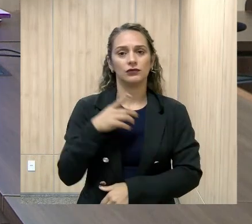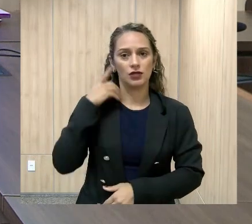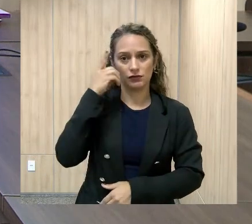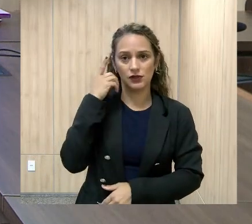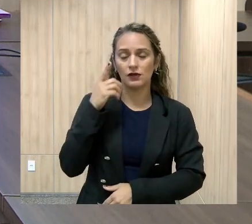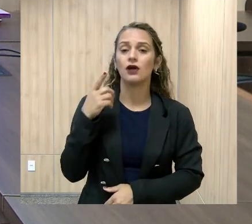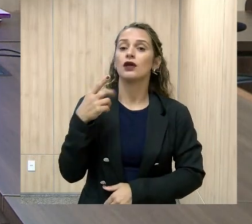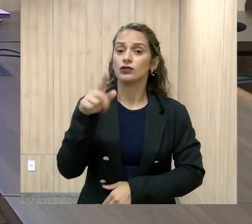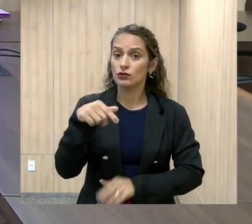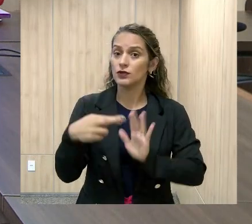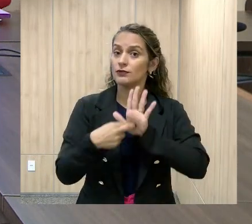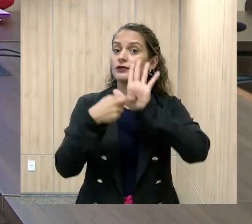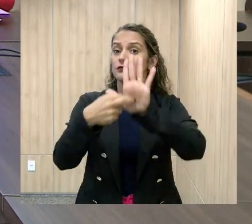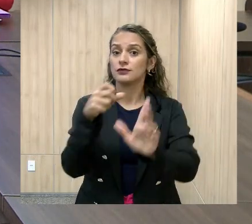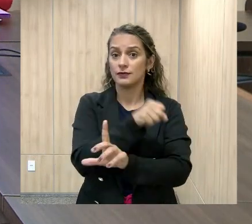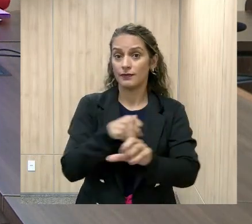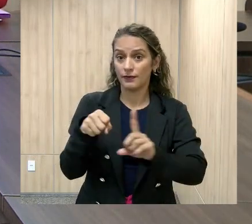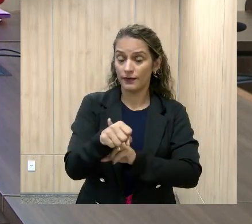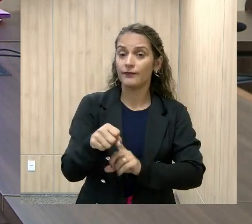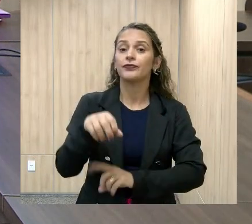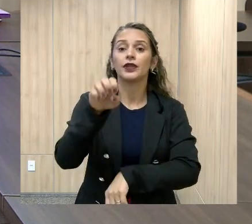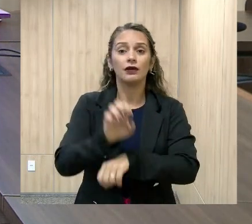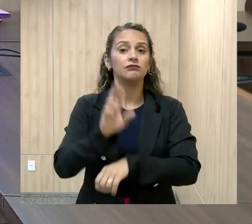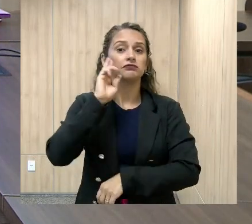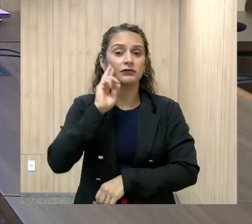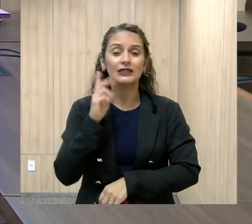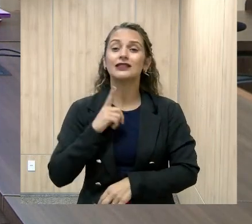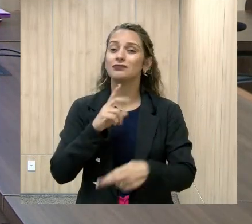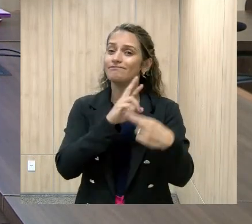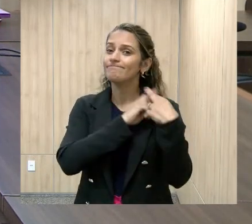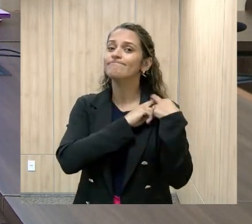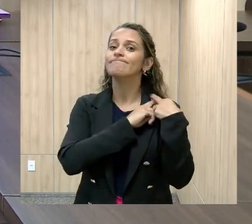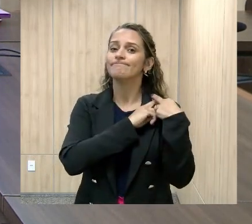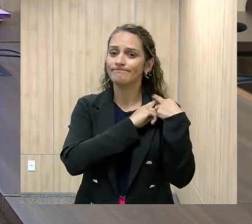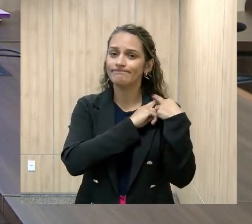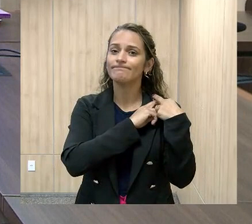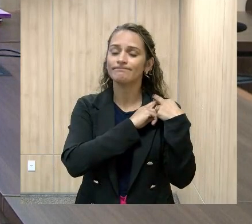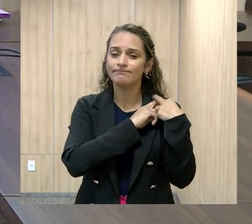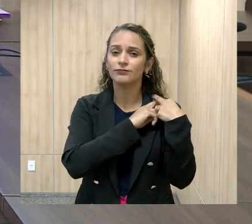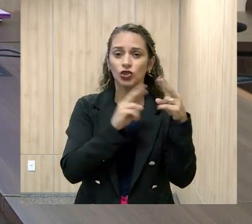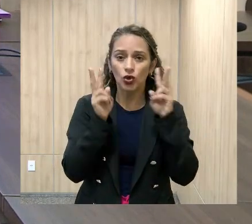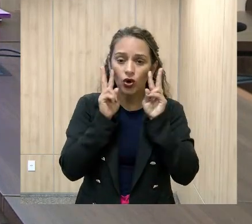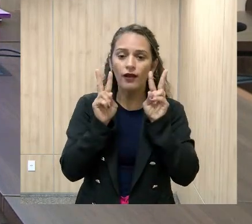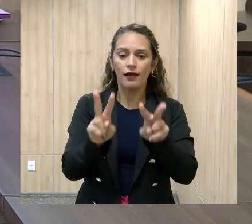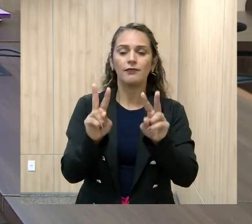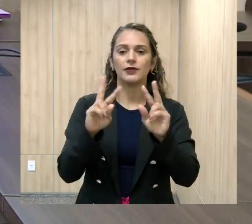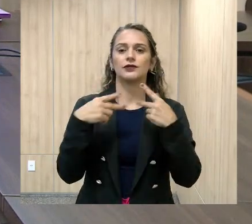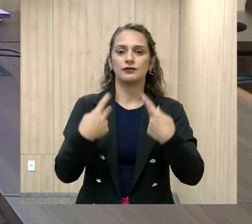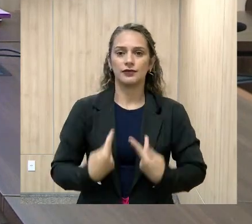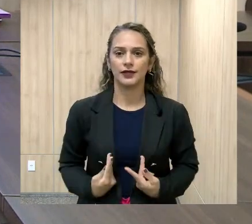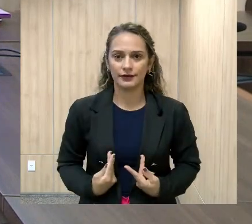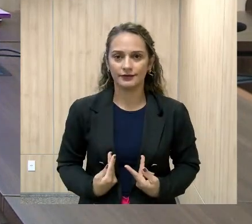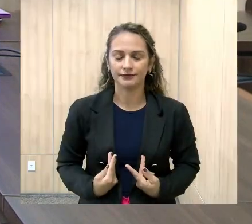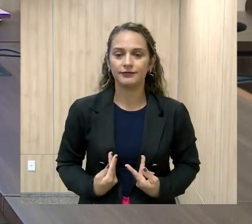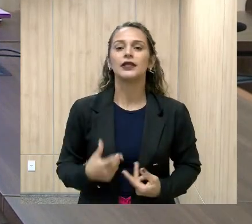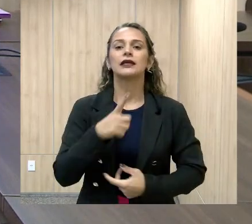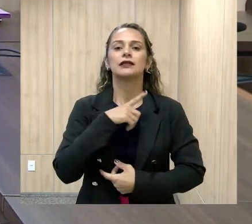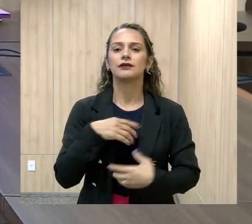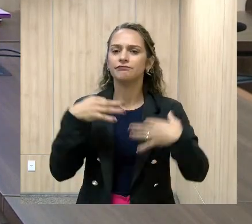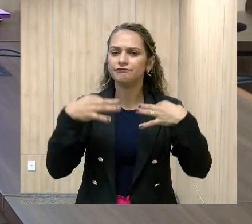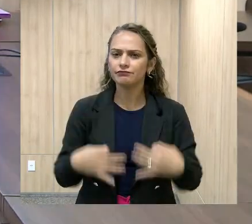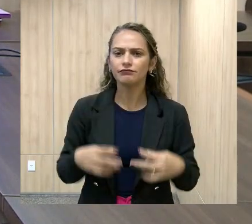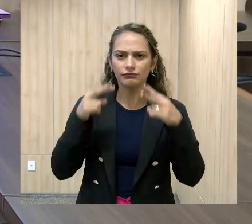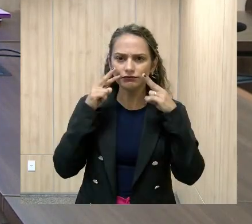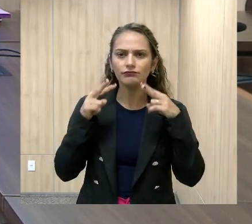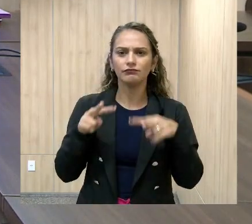enquanto parlamentares representantes da sociedade rondoniense temos essa responsabilidade né de outro ser humano então que a gente